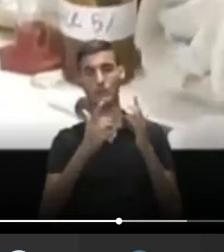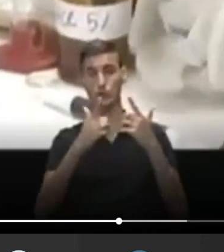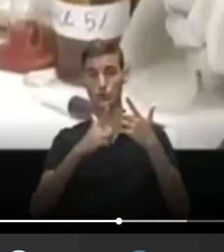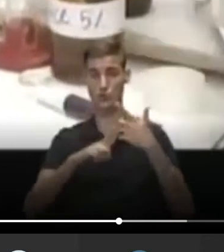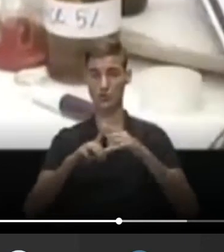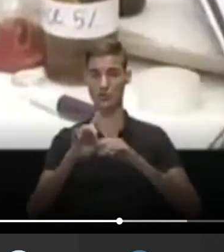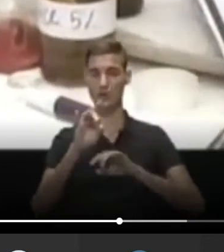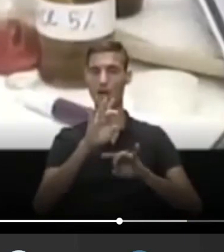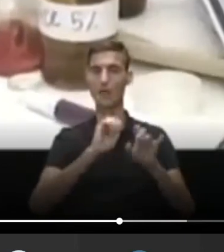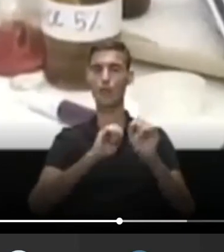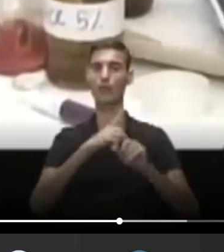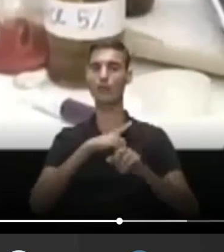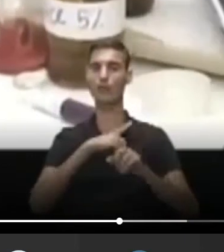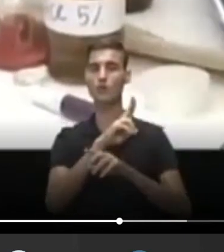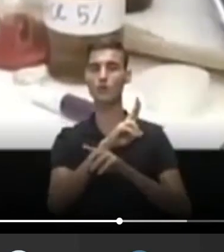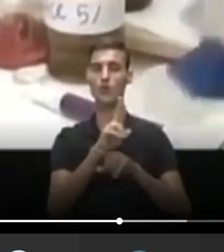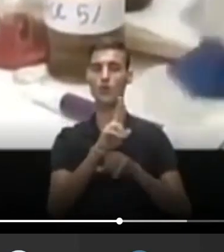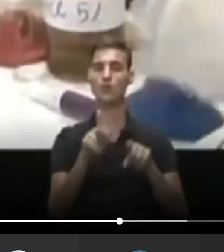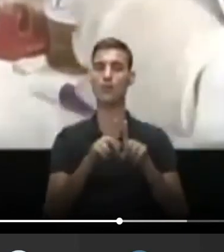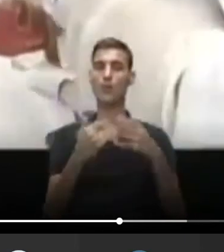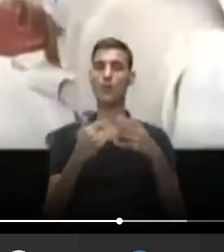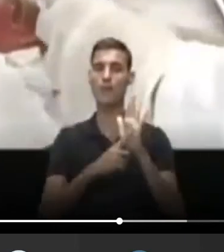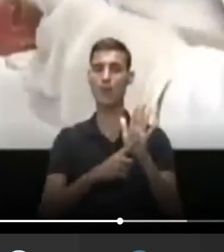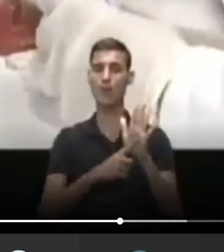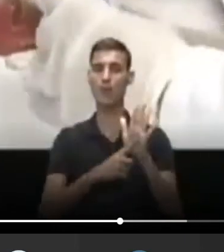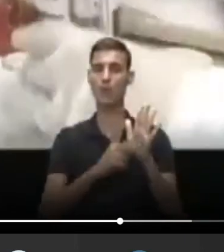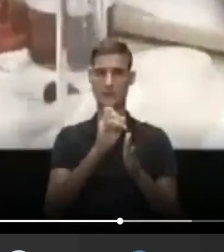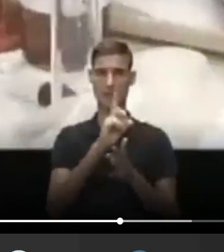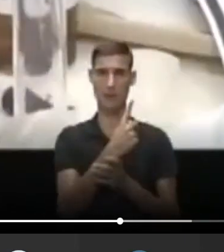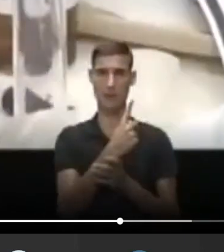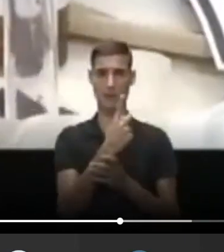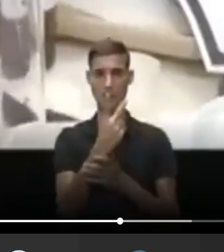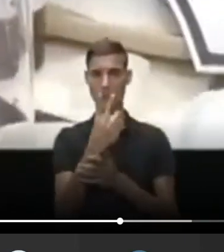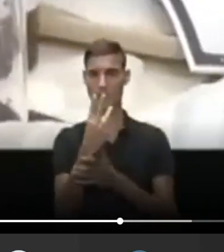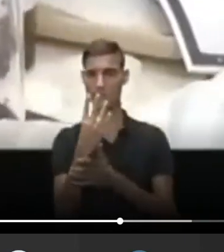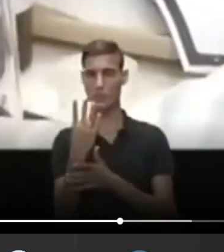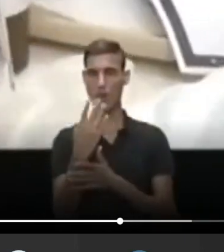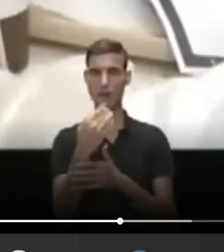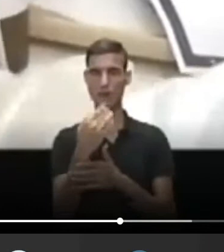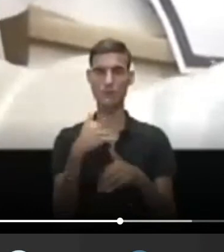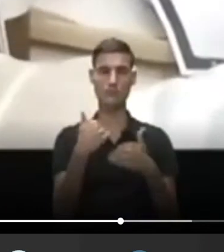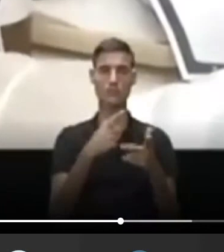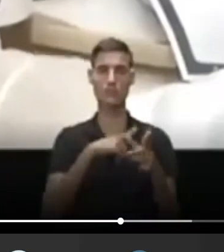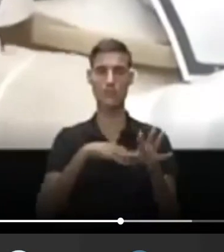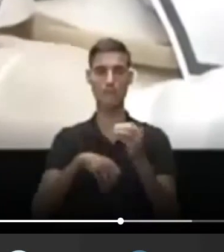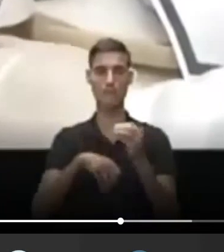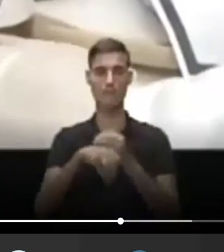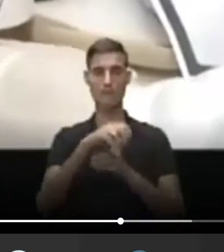colocar na proveta 30 ml de hidróxido de sódio.